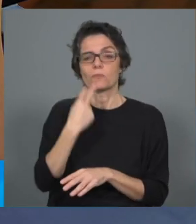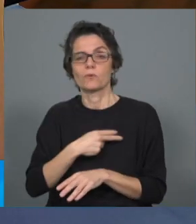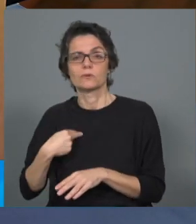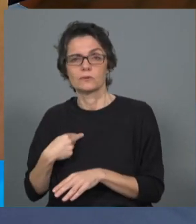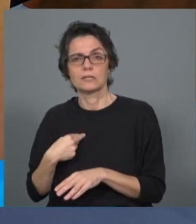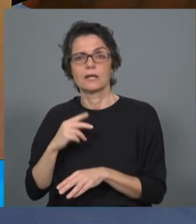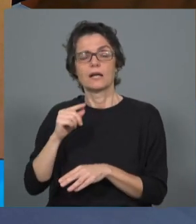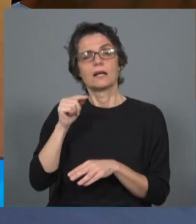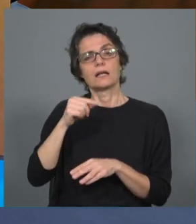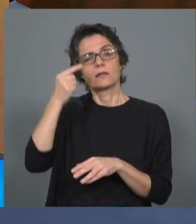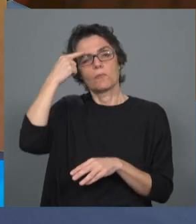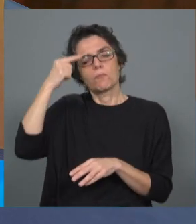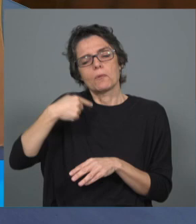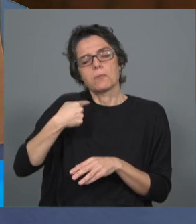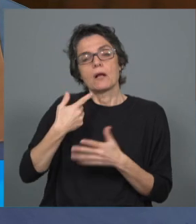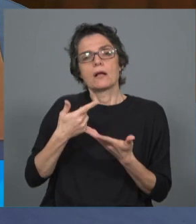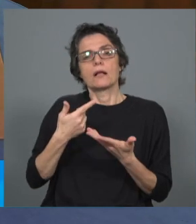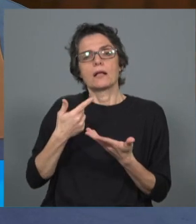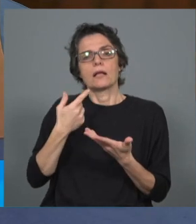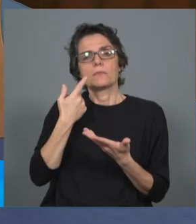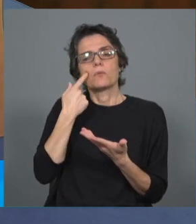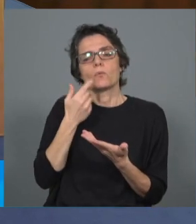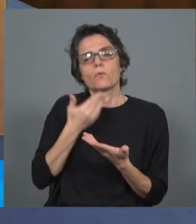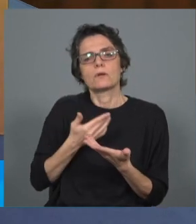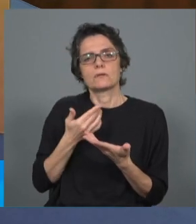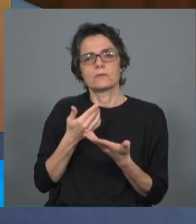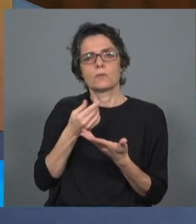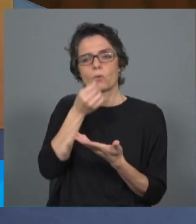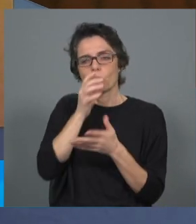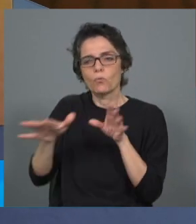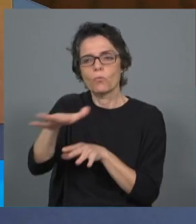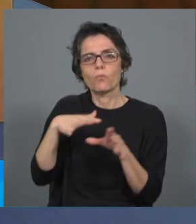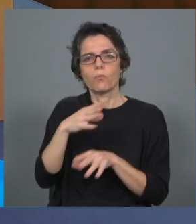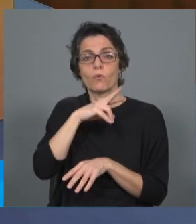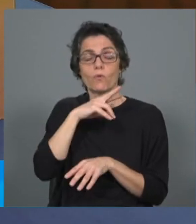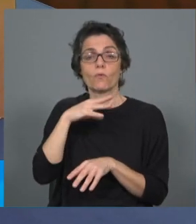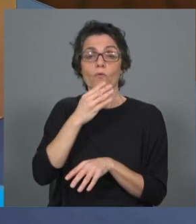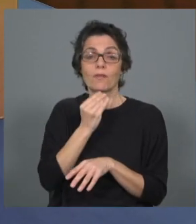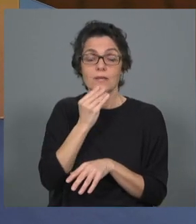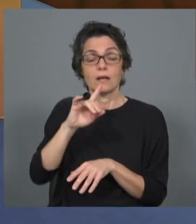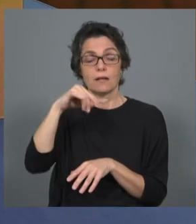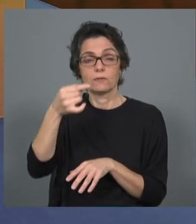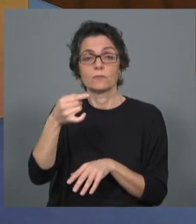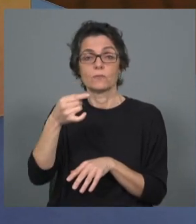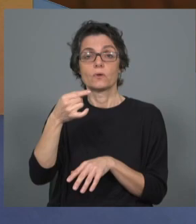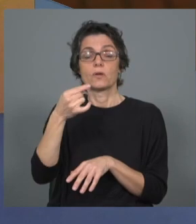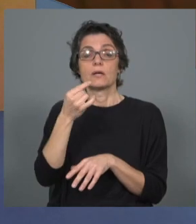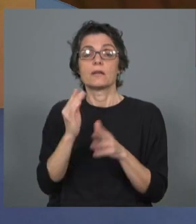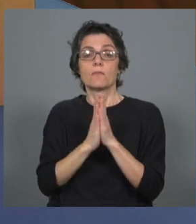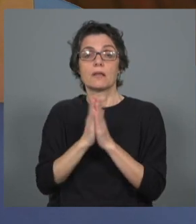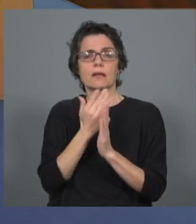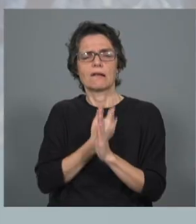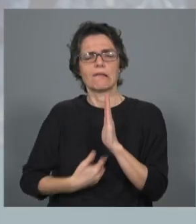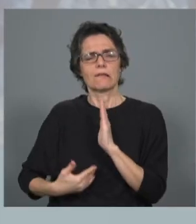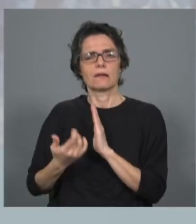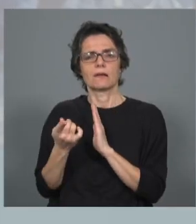sabedoria, de uma experiência que o povo de Israel e depois a igreja à volta de Jesus e depois a igreja primitiva, da experiência que faz com